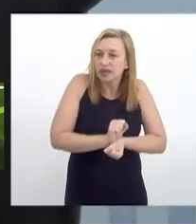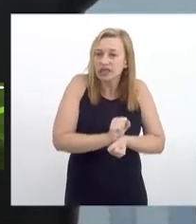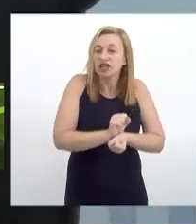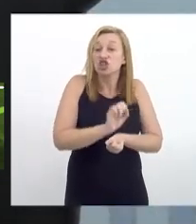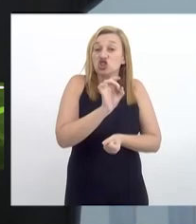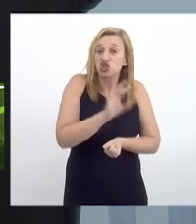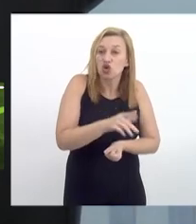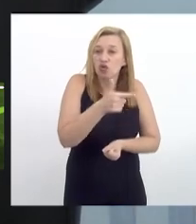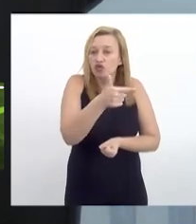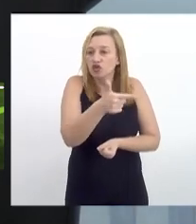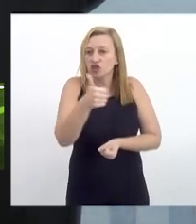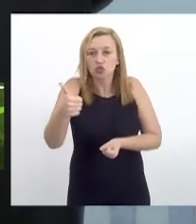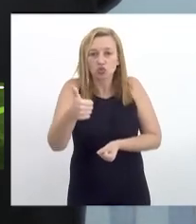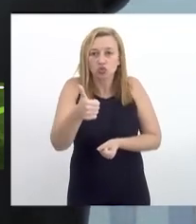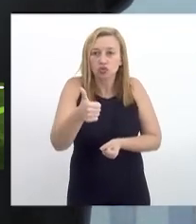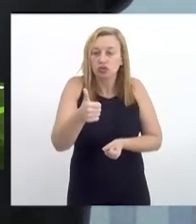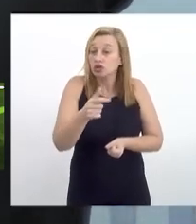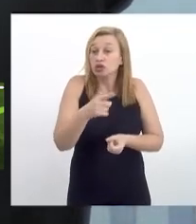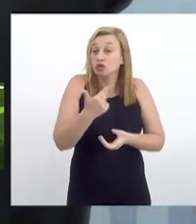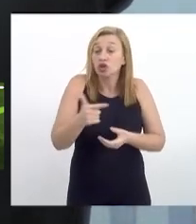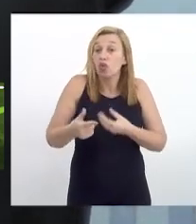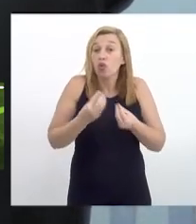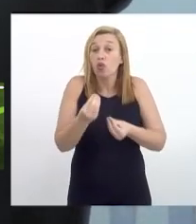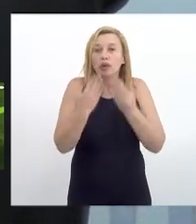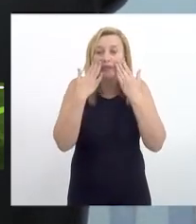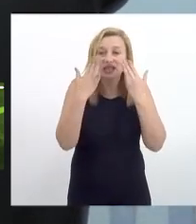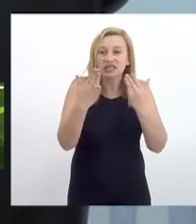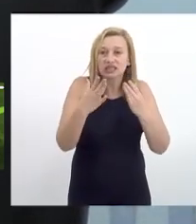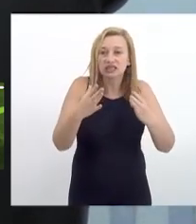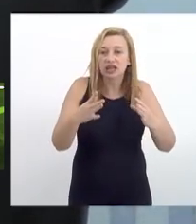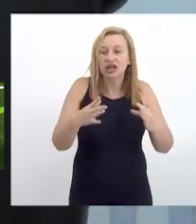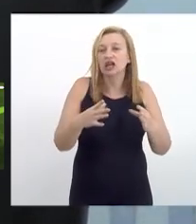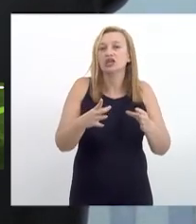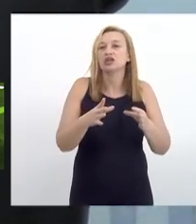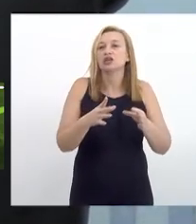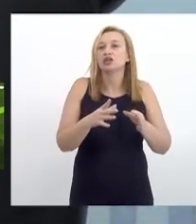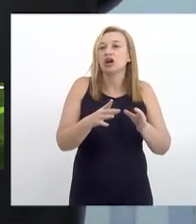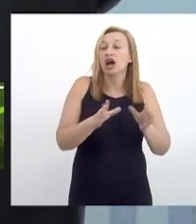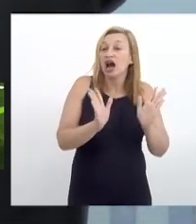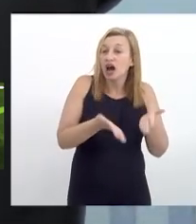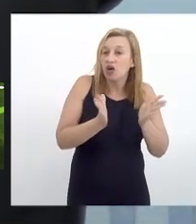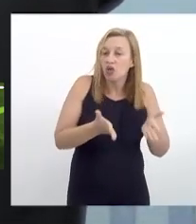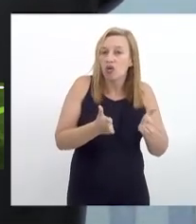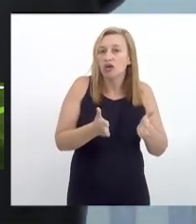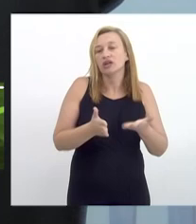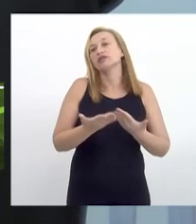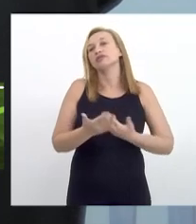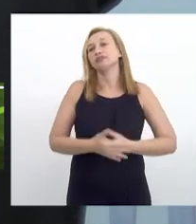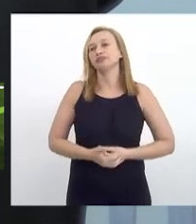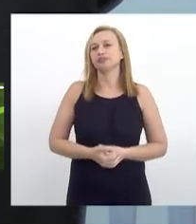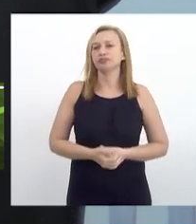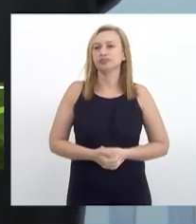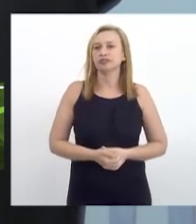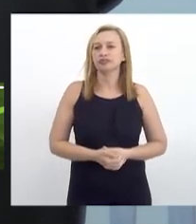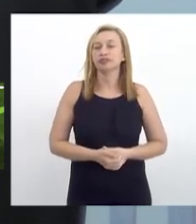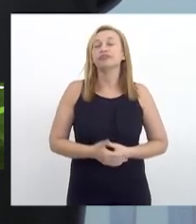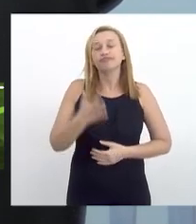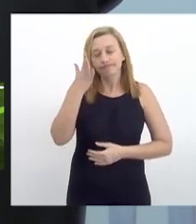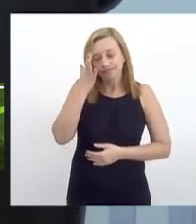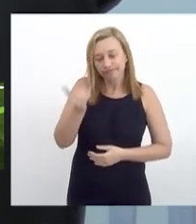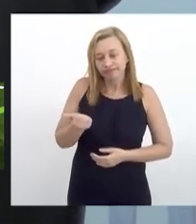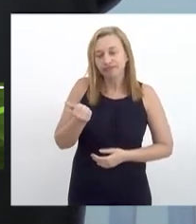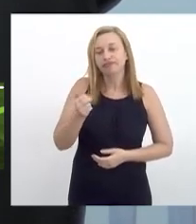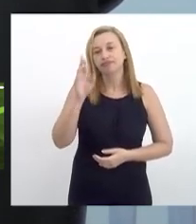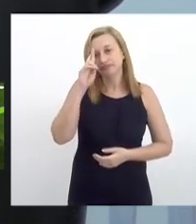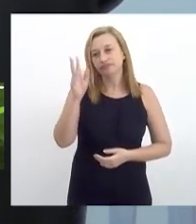temos a possibilidade de apresentar o plano agora nós vamos ter que apresentar o plano todo refeito eu estou propondo deputado eu sei presidente eu